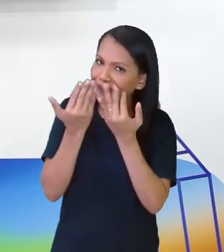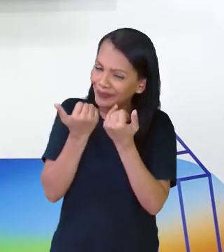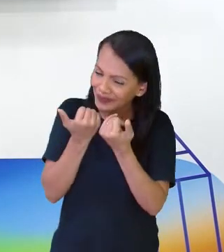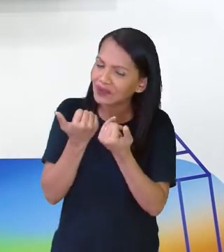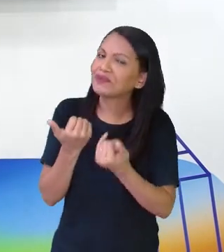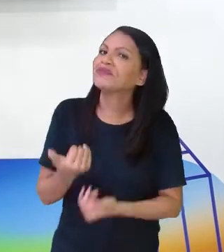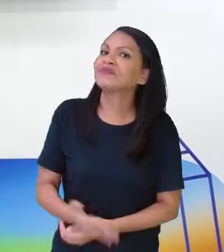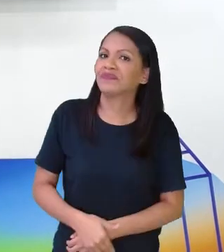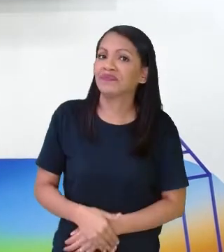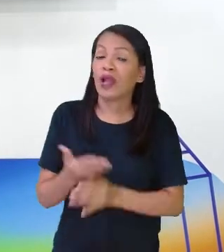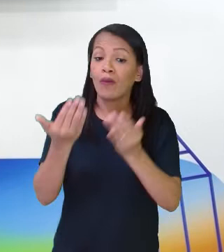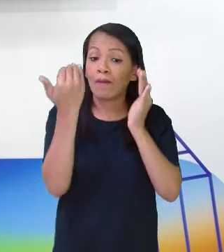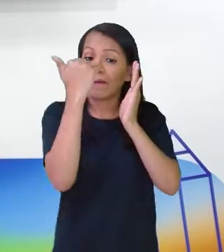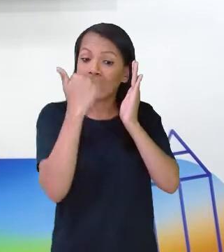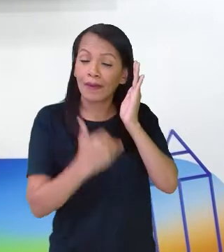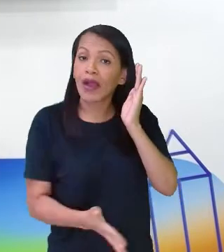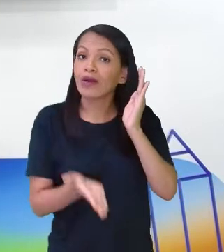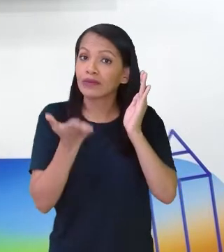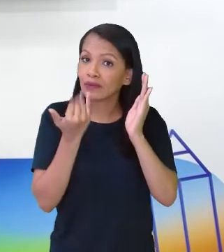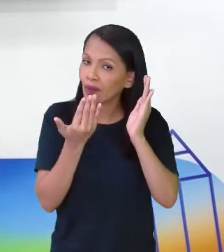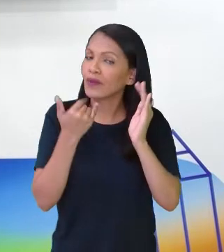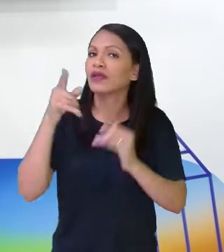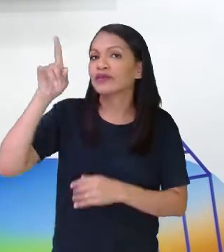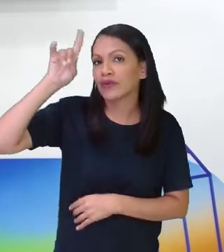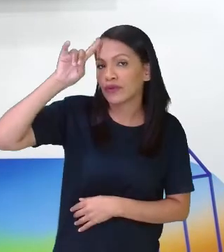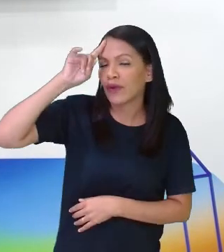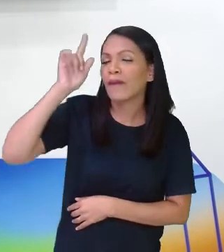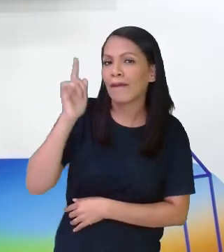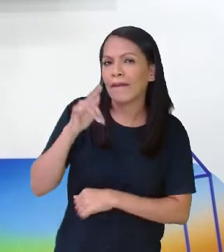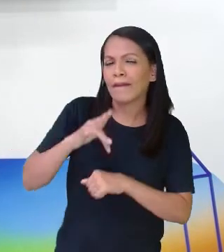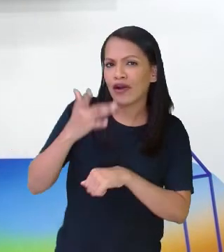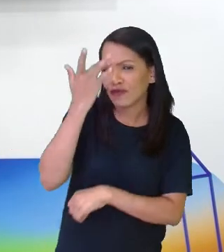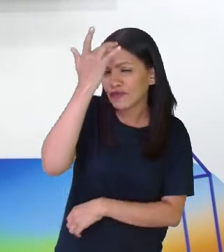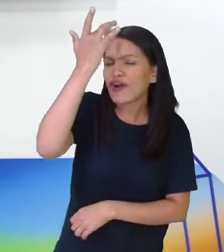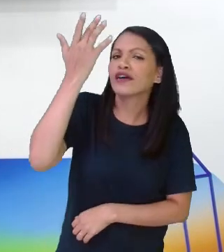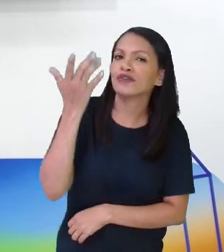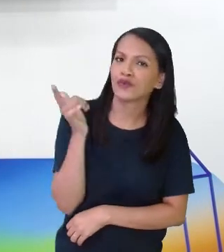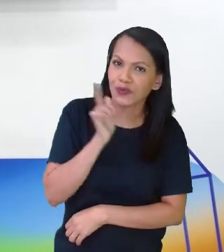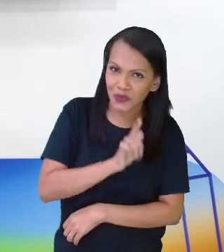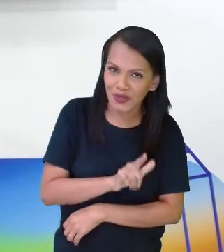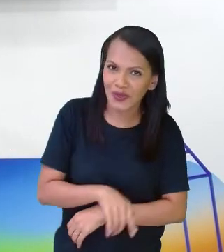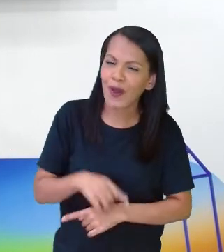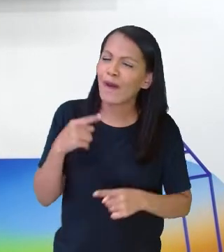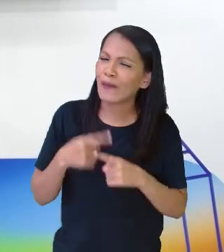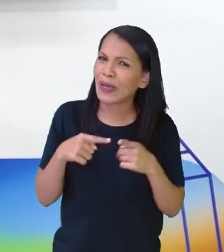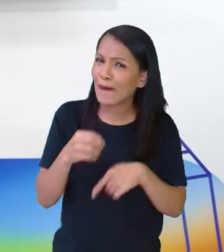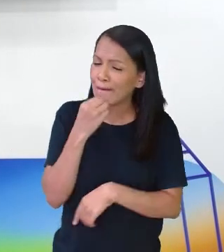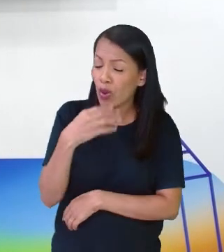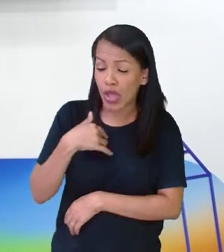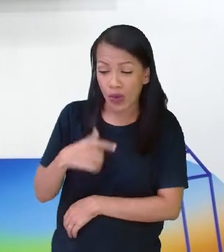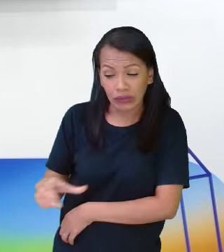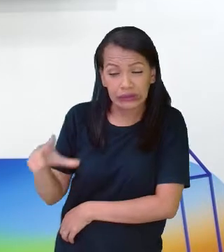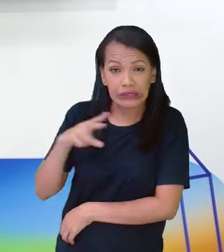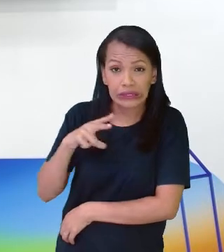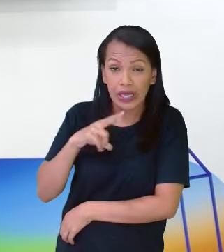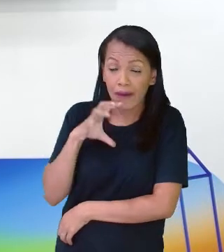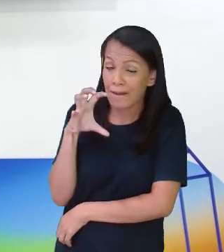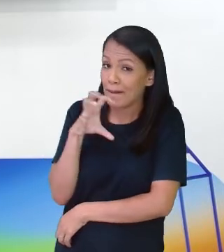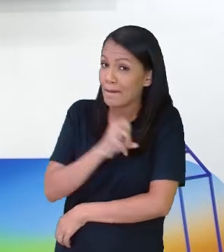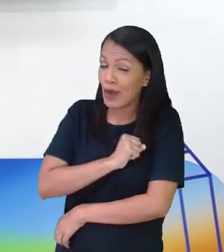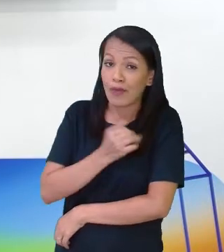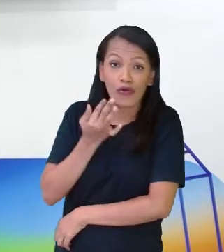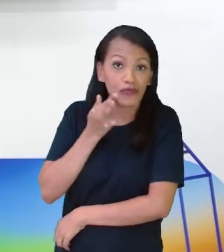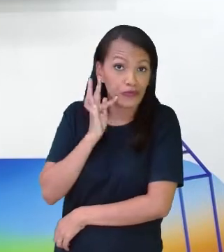dieta, né? Incluir no nosso dia a dia. É mais fácil a gente conseguir aí consumir as frutas. E são boas. Eu, particularmente, gosto de